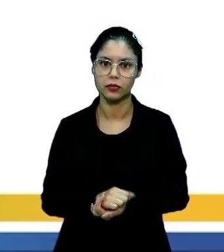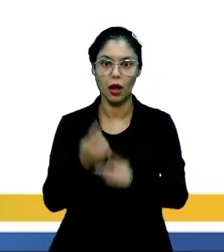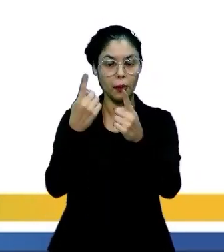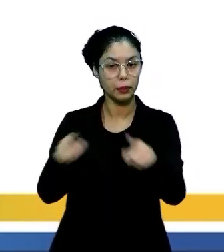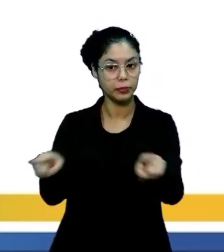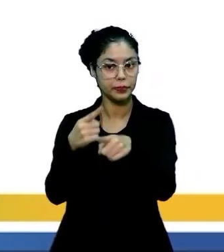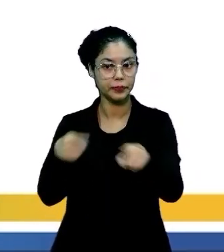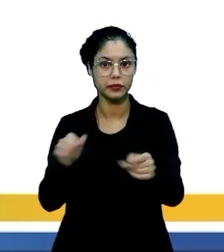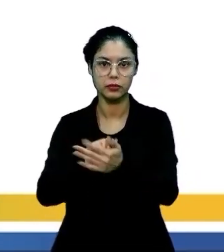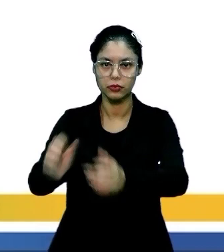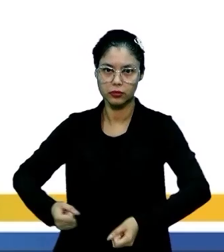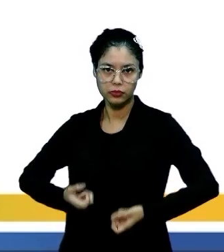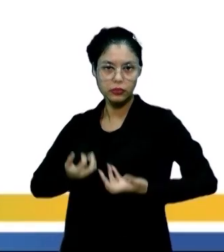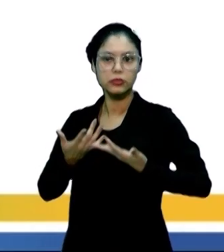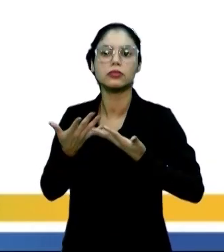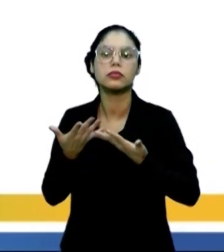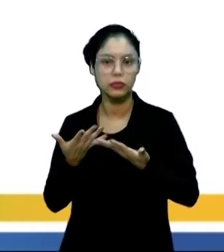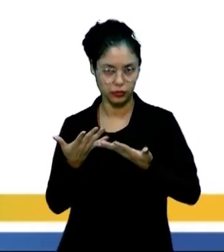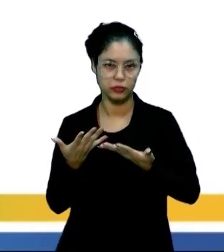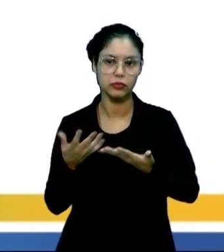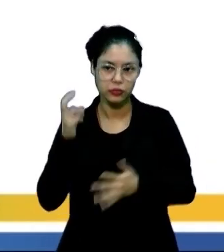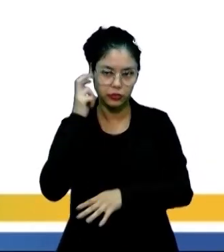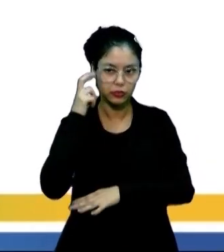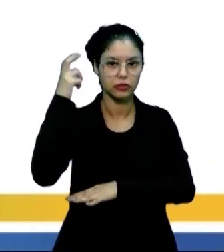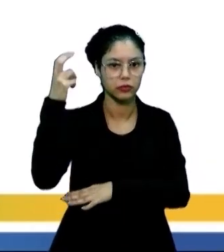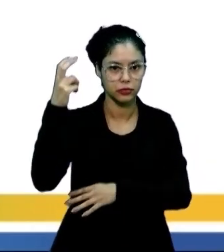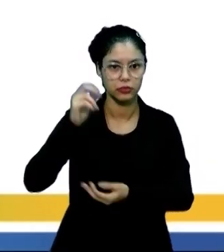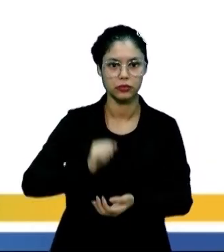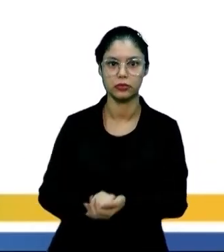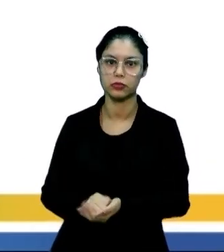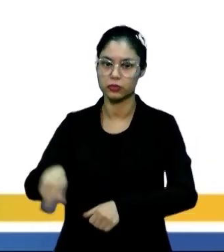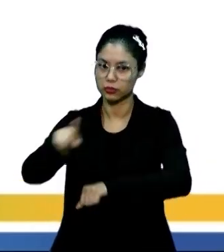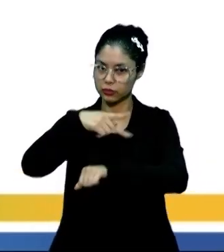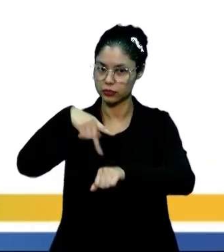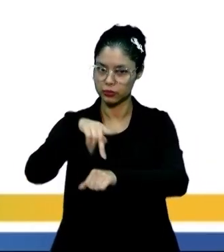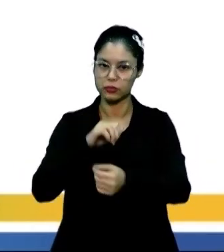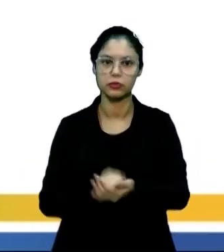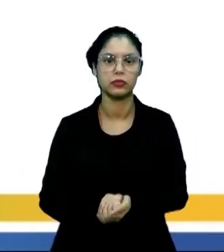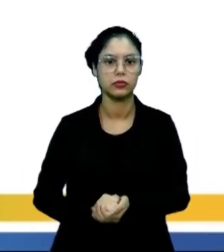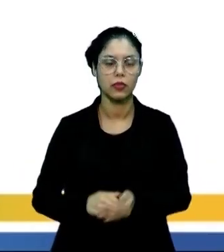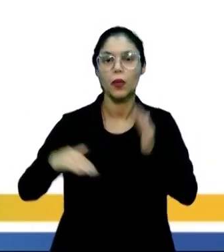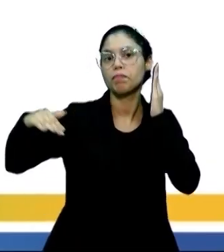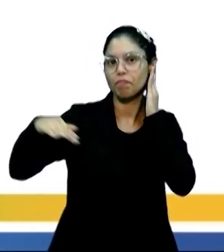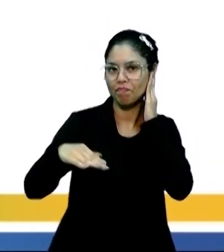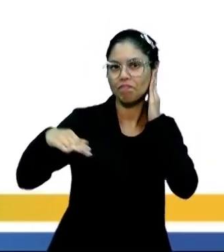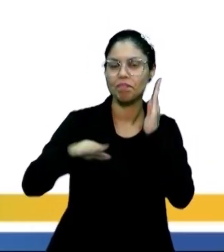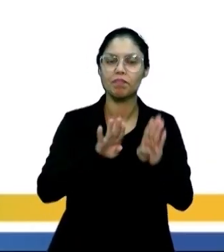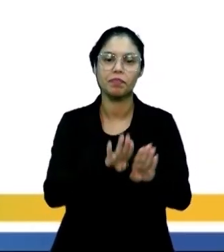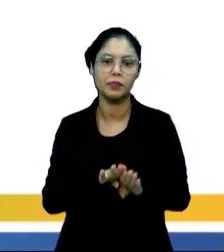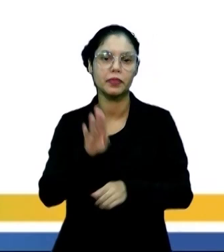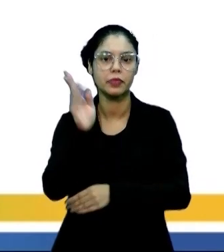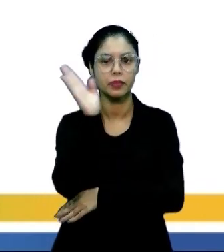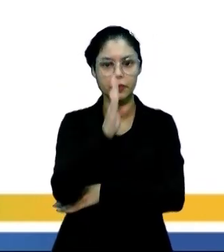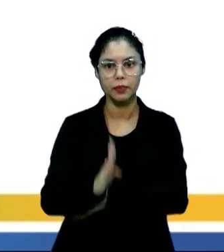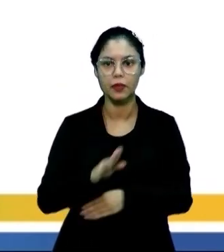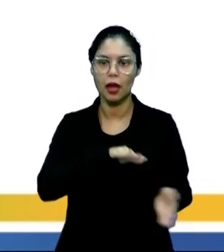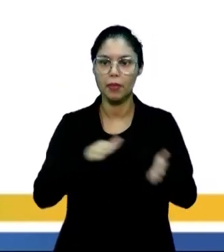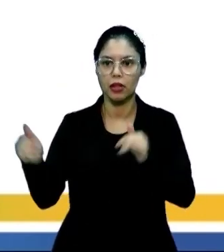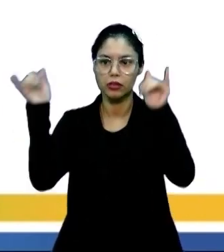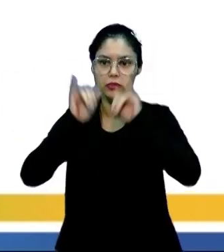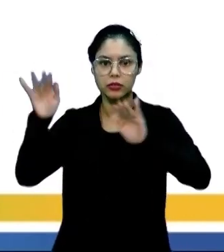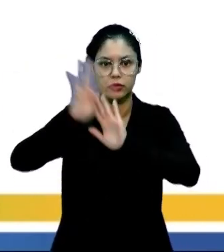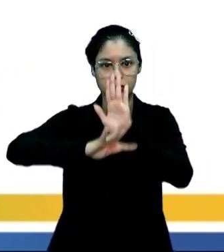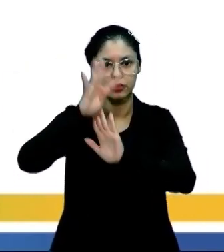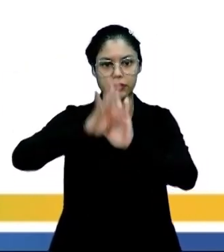Sendo a música uma das formas de manifestação cultural de um país, o rap brasileiro, a partir das